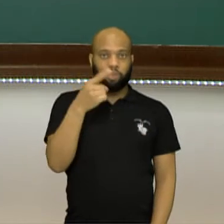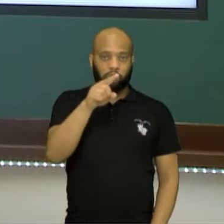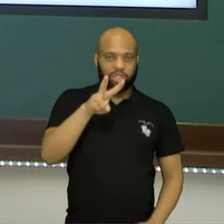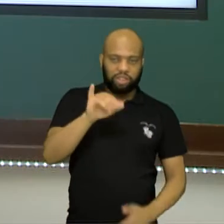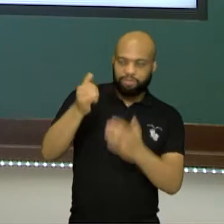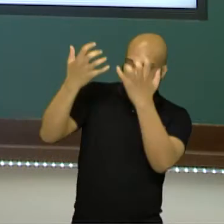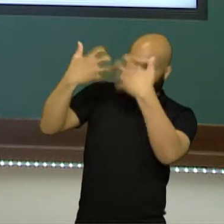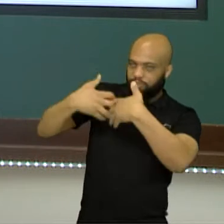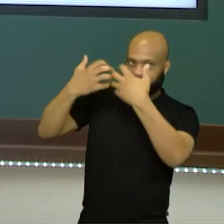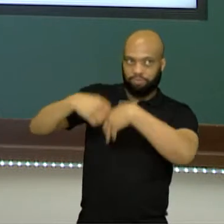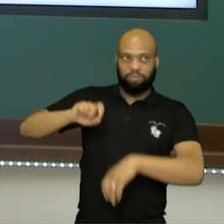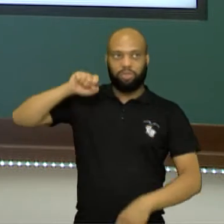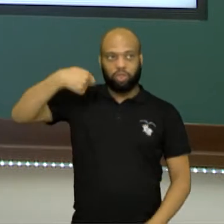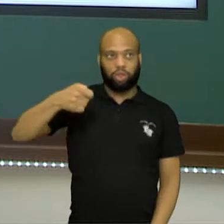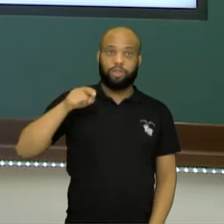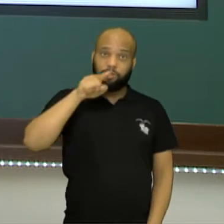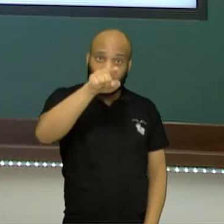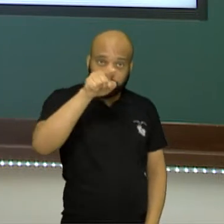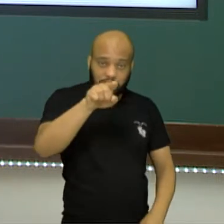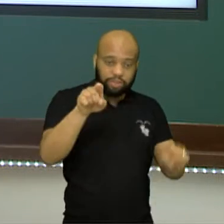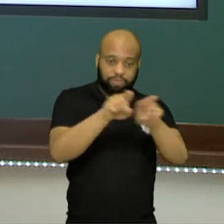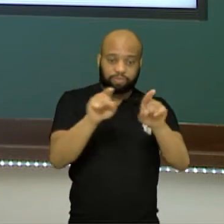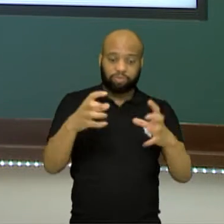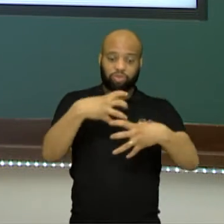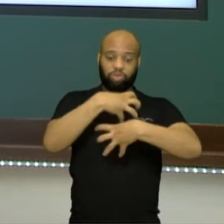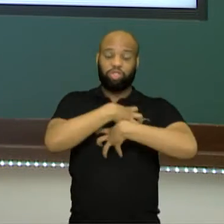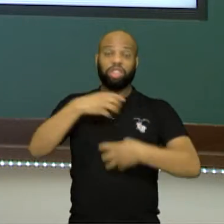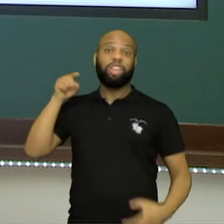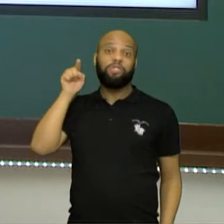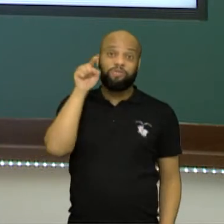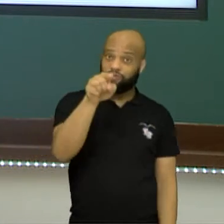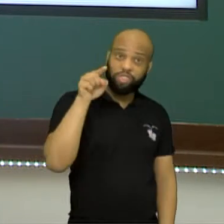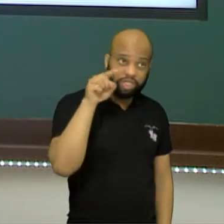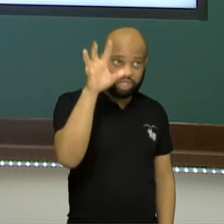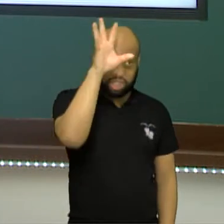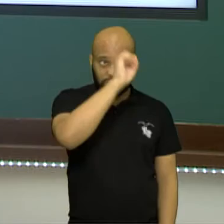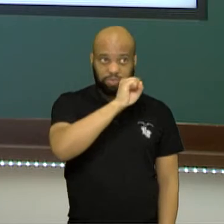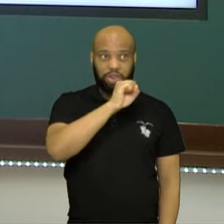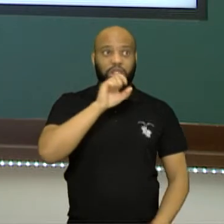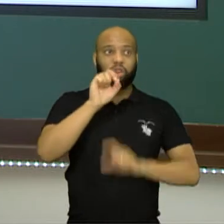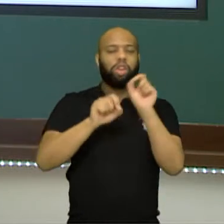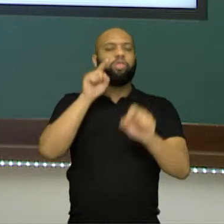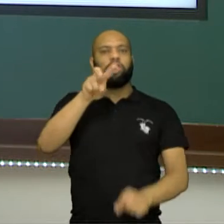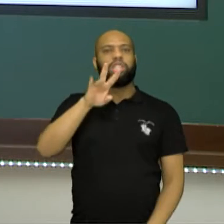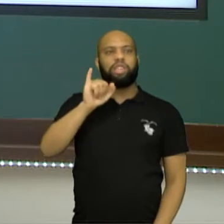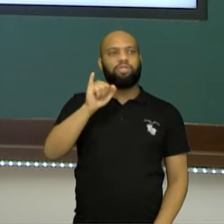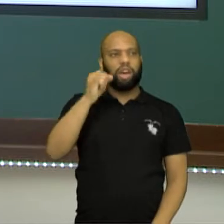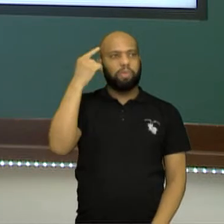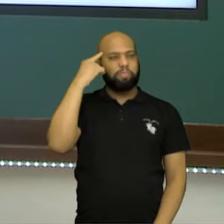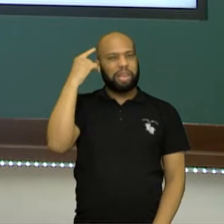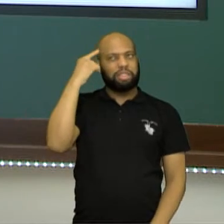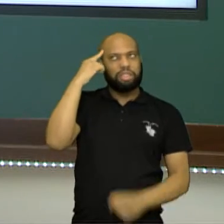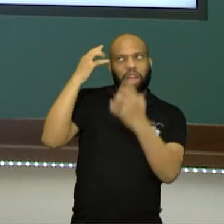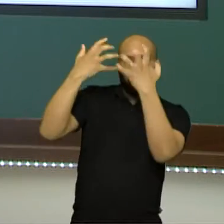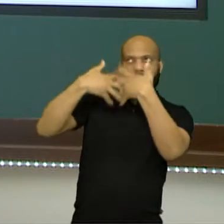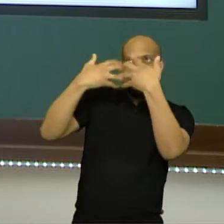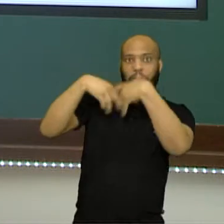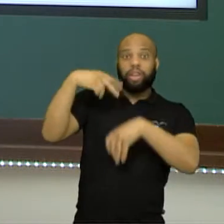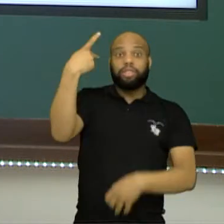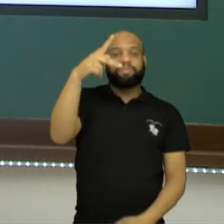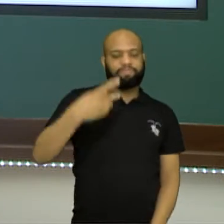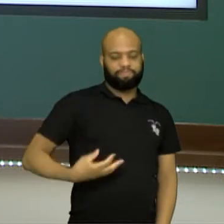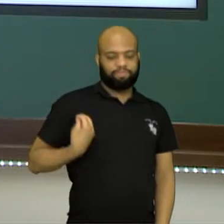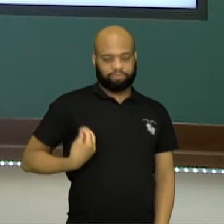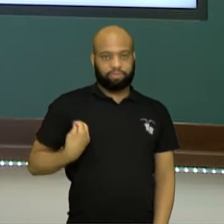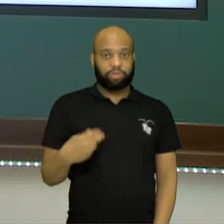reflita sobre você e as formas como você aprende. Aqui é uma questão para você pensar em você, sua vida.